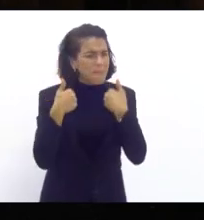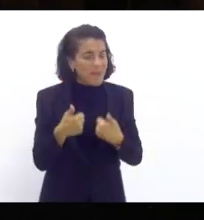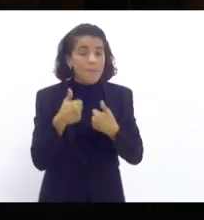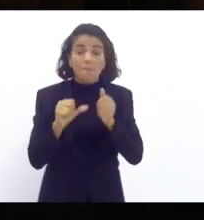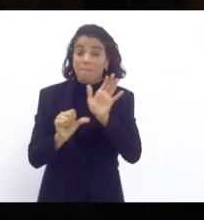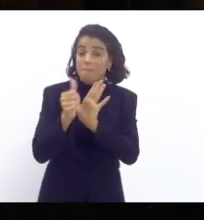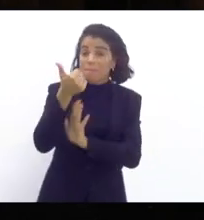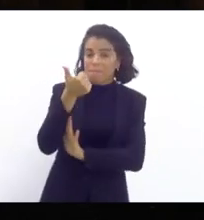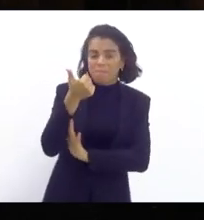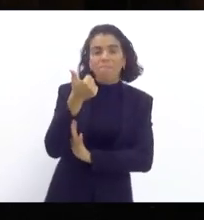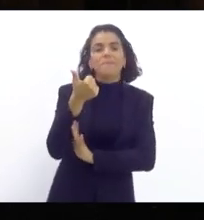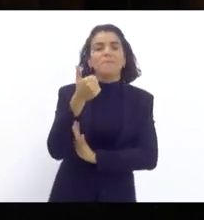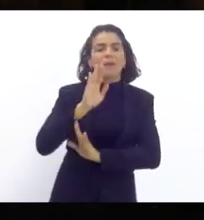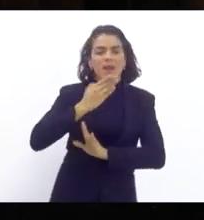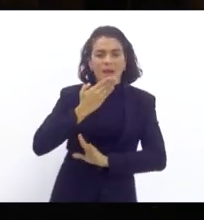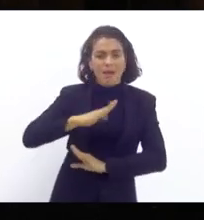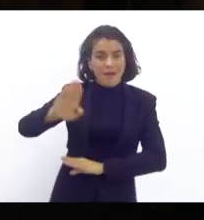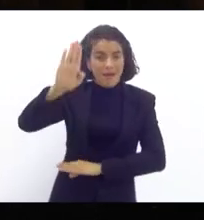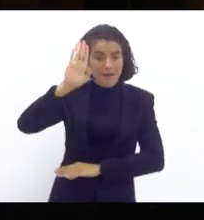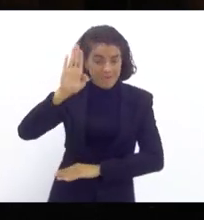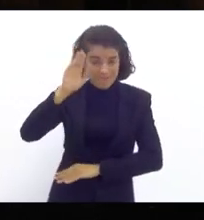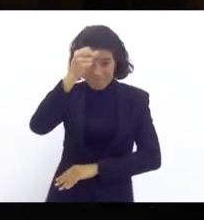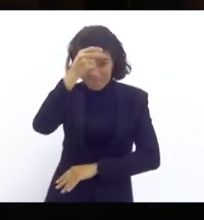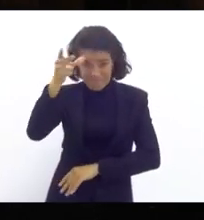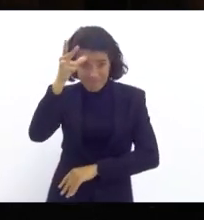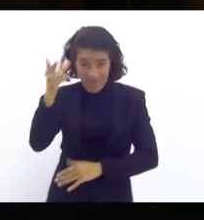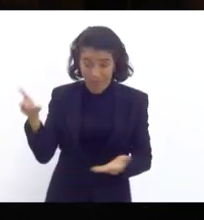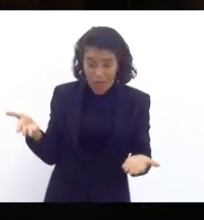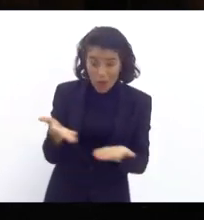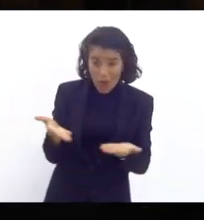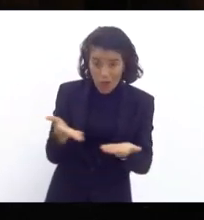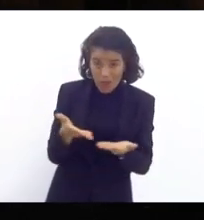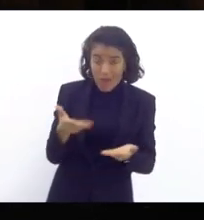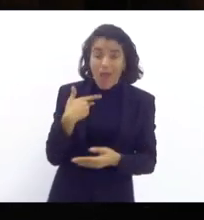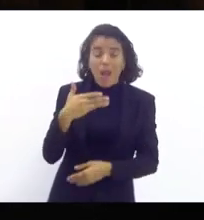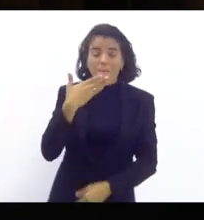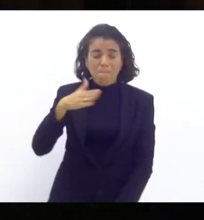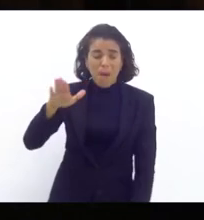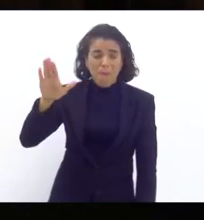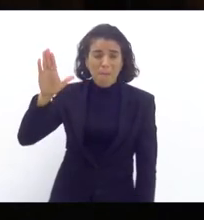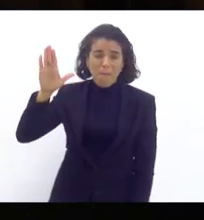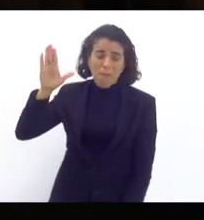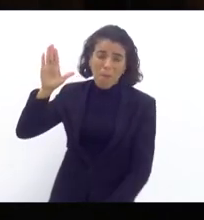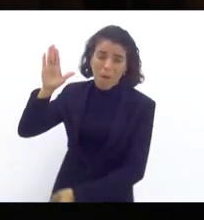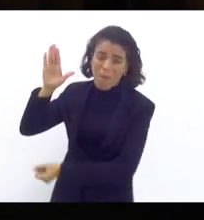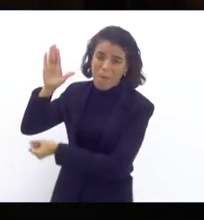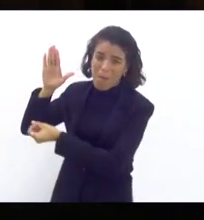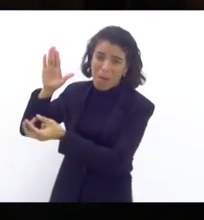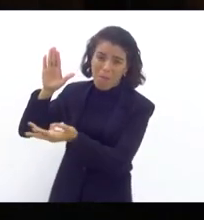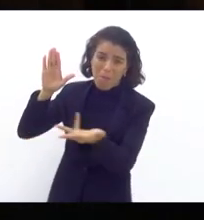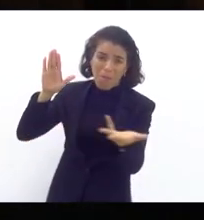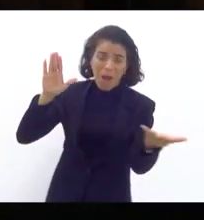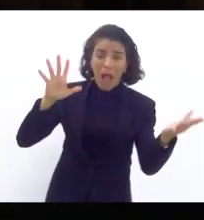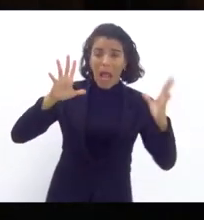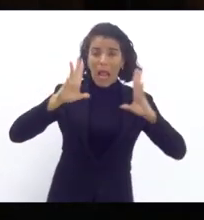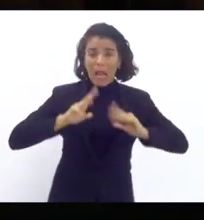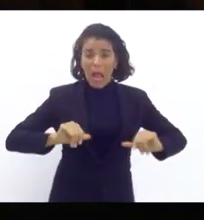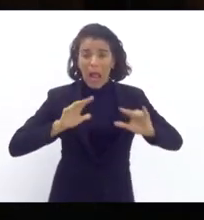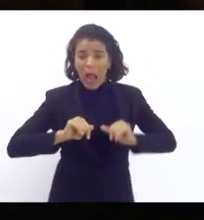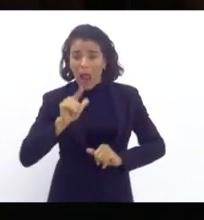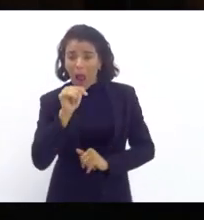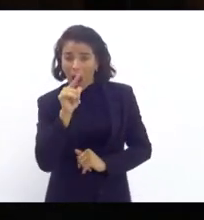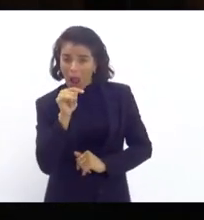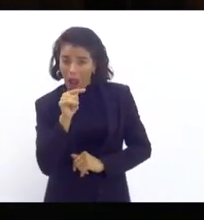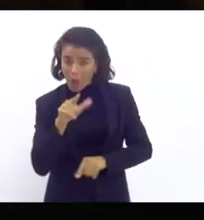campanha do prefeito atual da cidade, ele prometeu, Na verdade, saneamento, asfalto para o pomar da